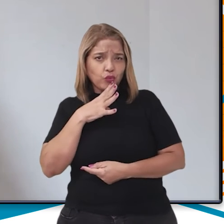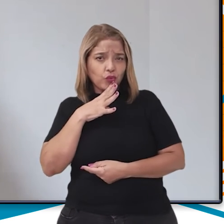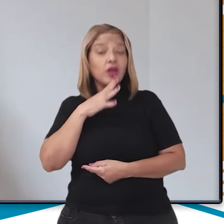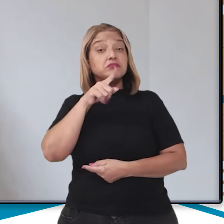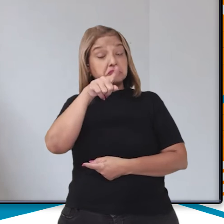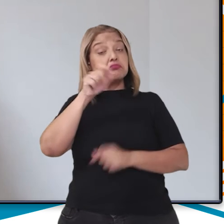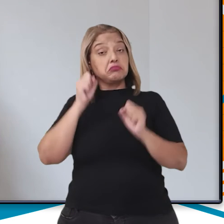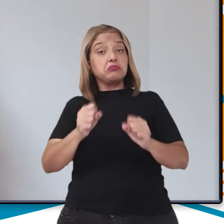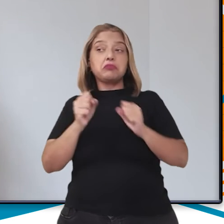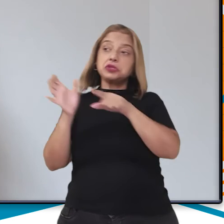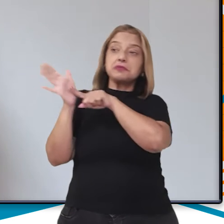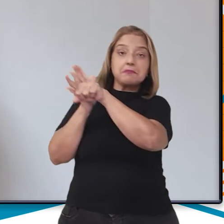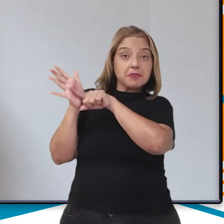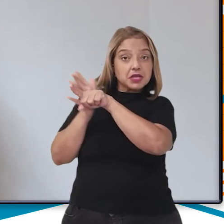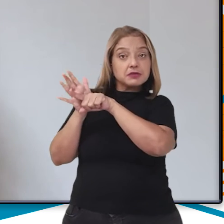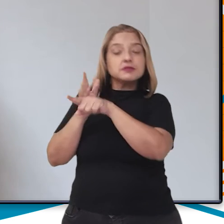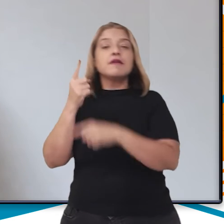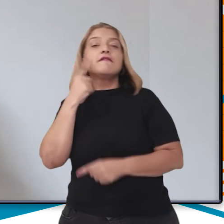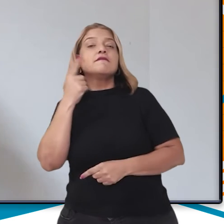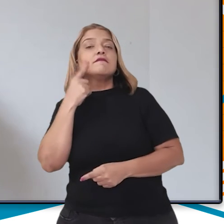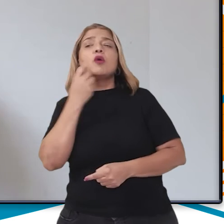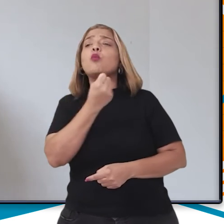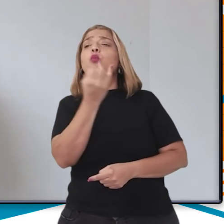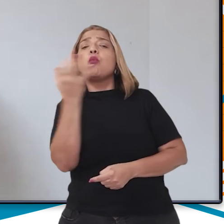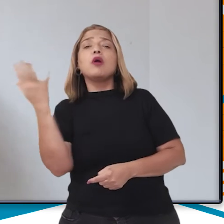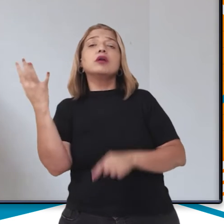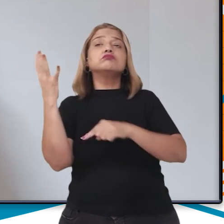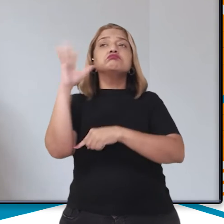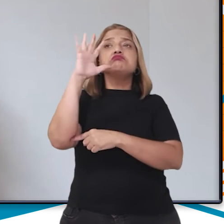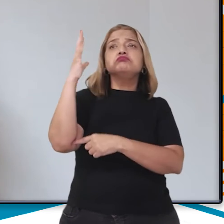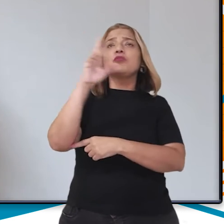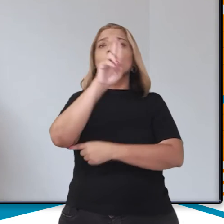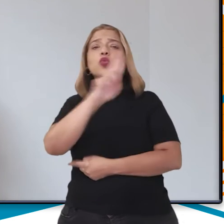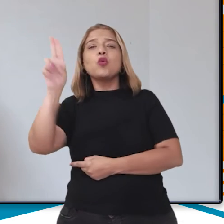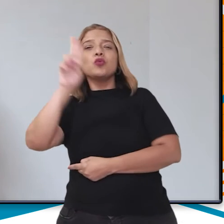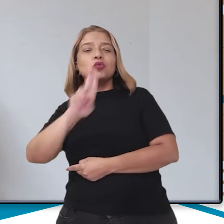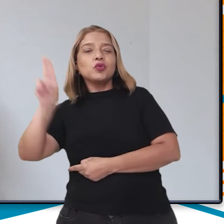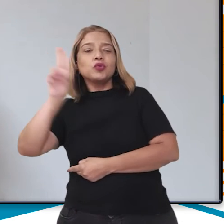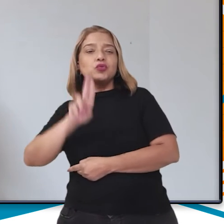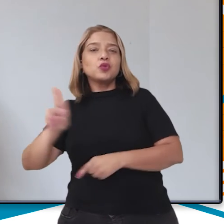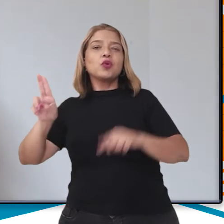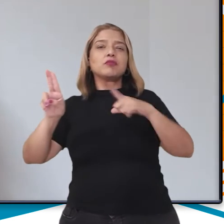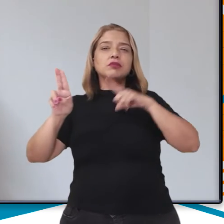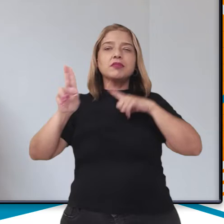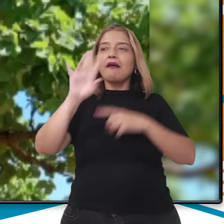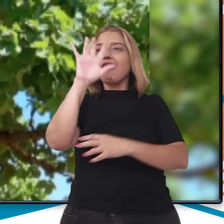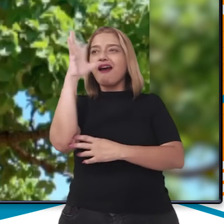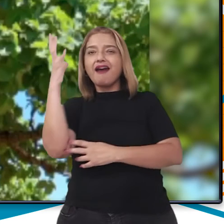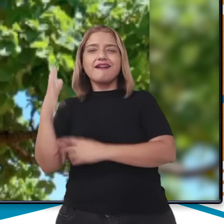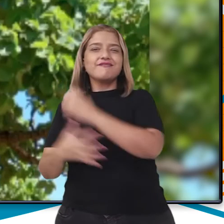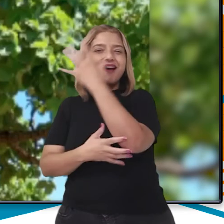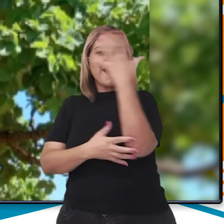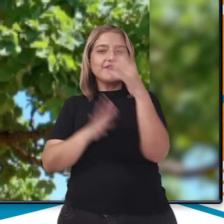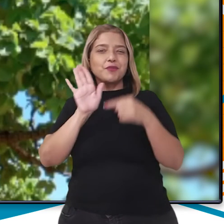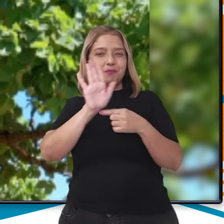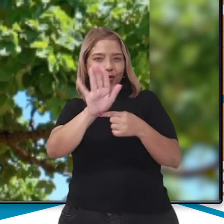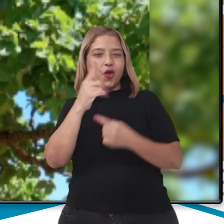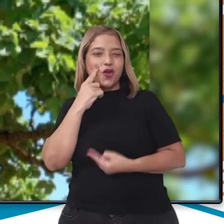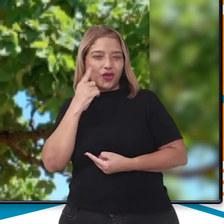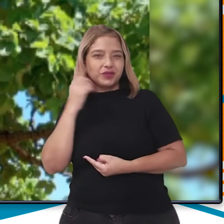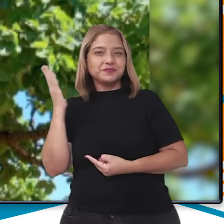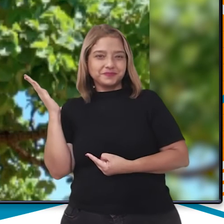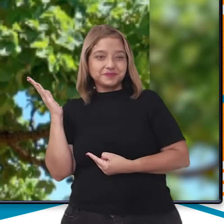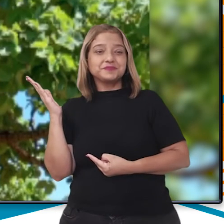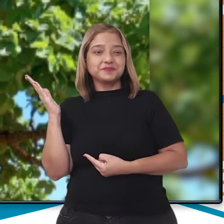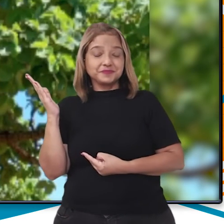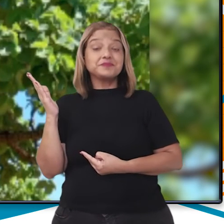muitas? Pesquise sobre isso. Veja alguns desses nomes aí, ó. Algumas dessas imagens que eu